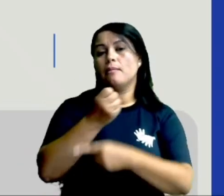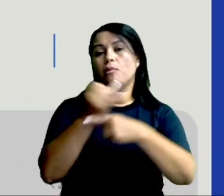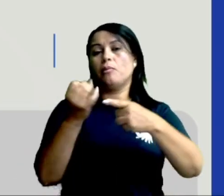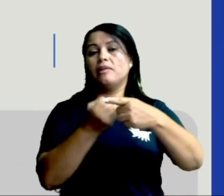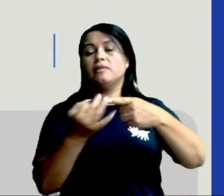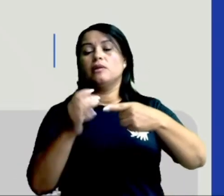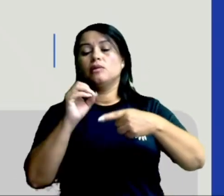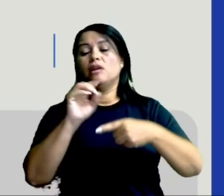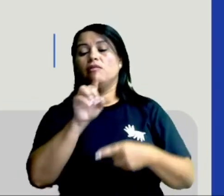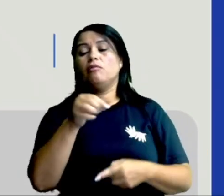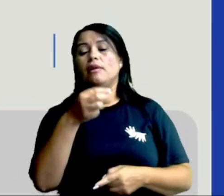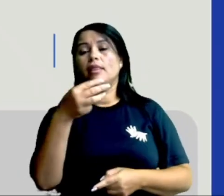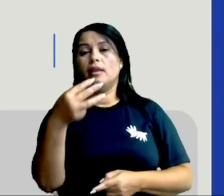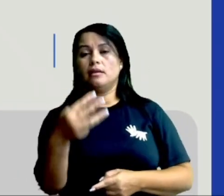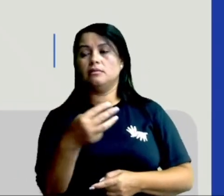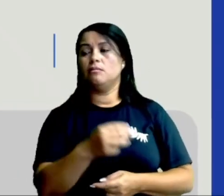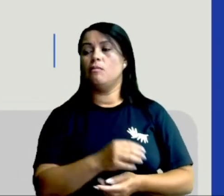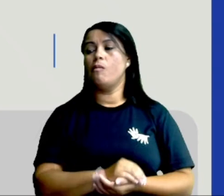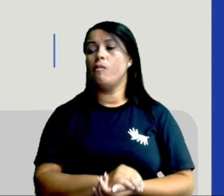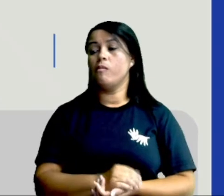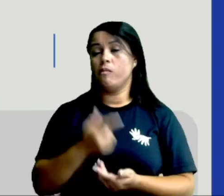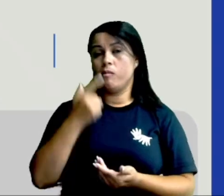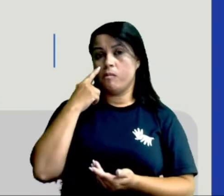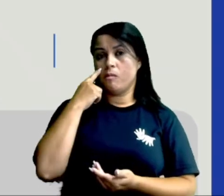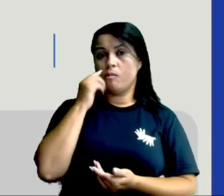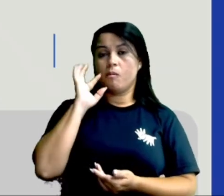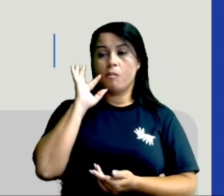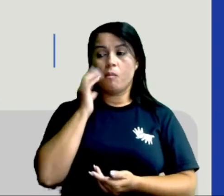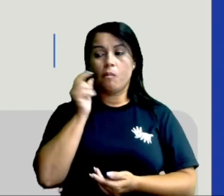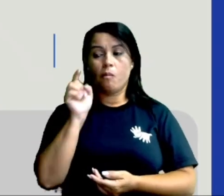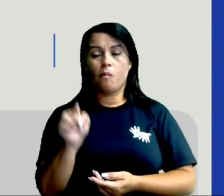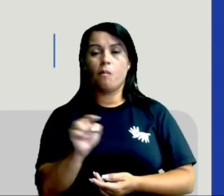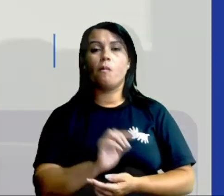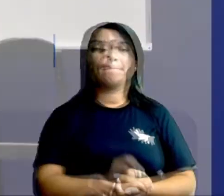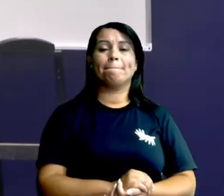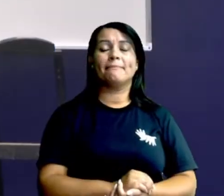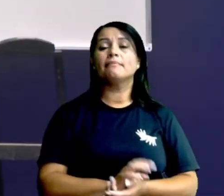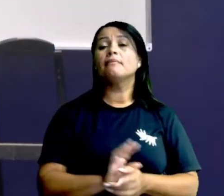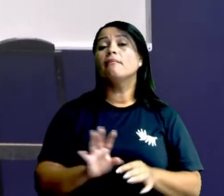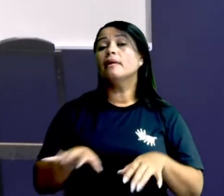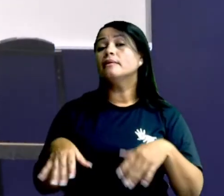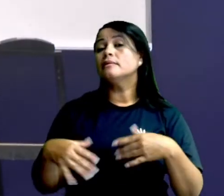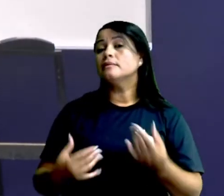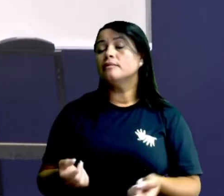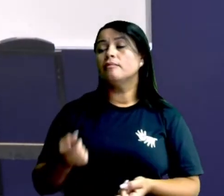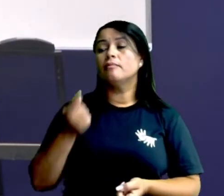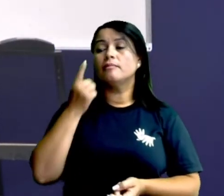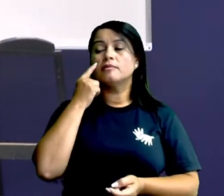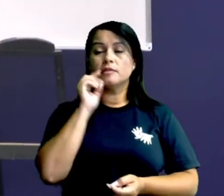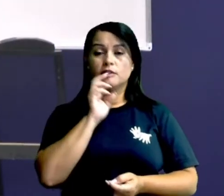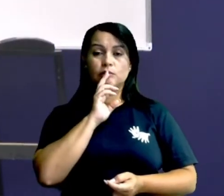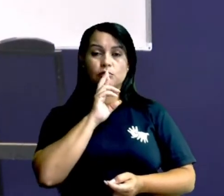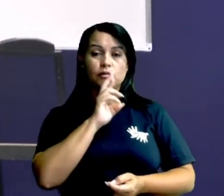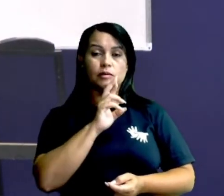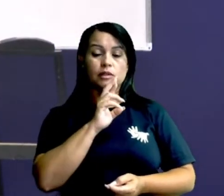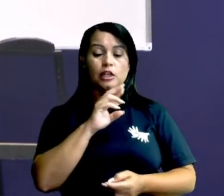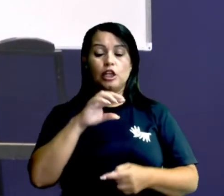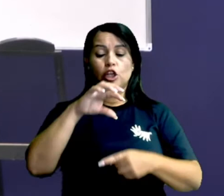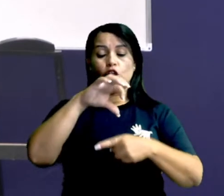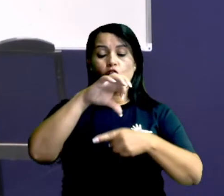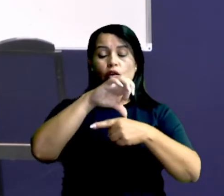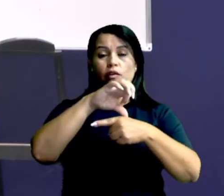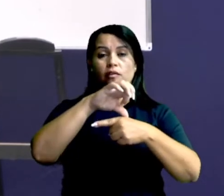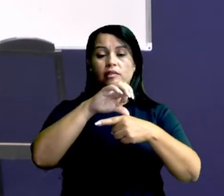é o 0,3. Vamos agora resolver esse? Então, vamos resolver aqui